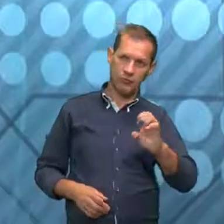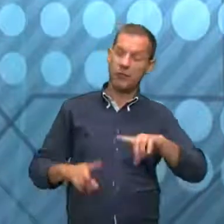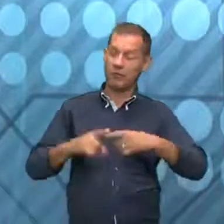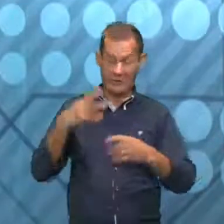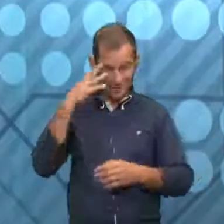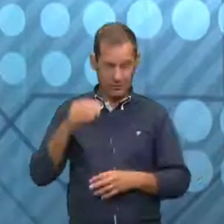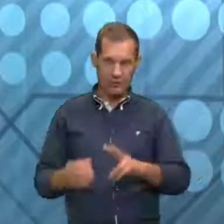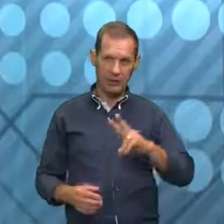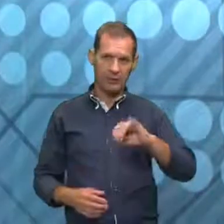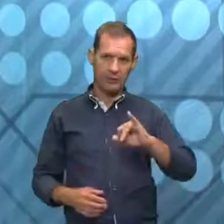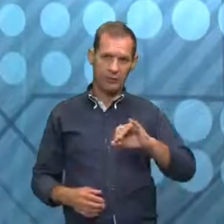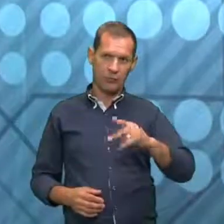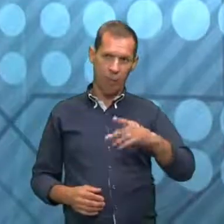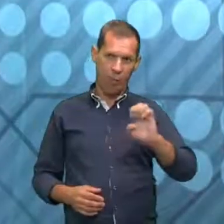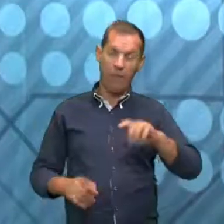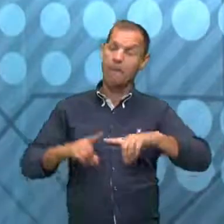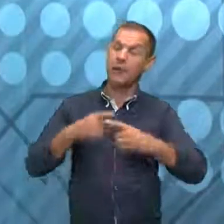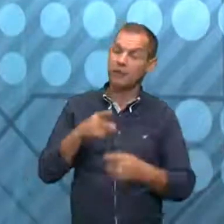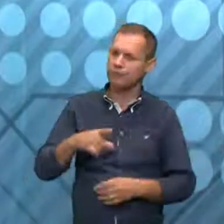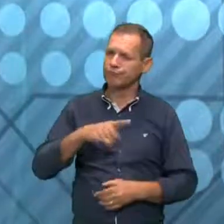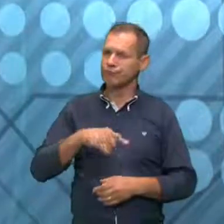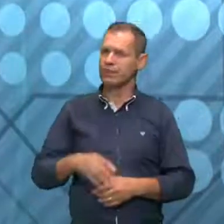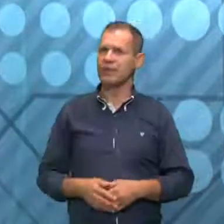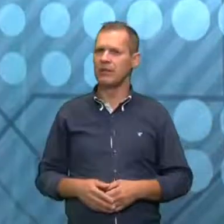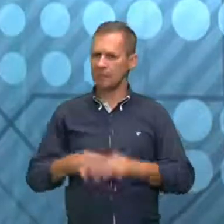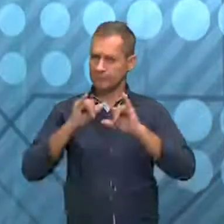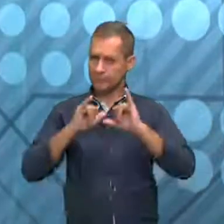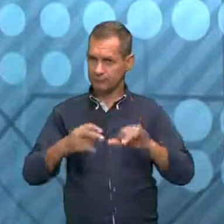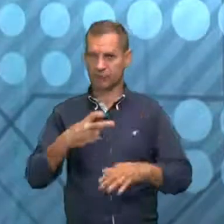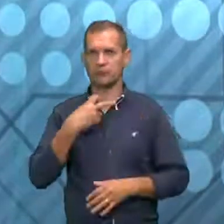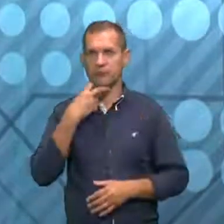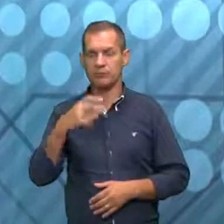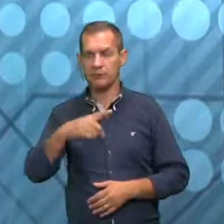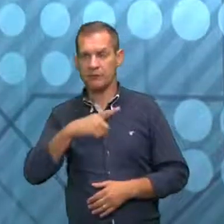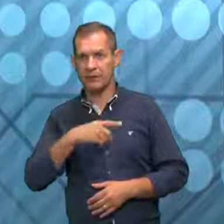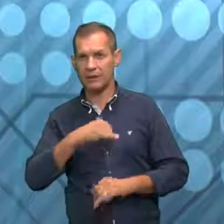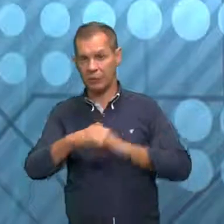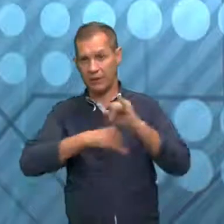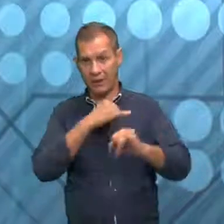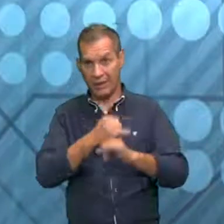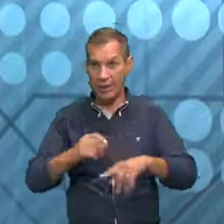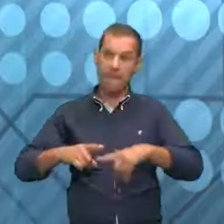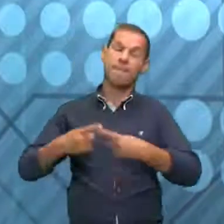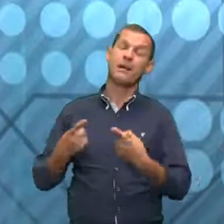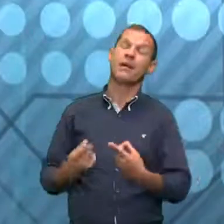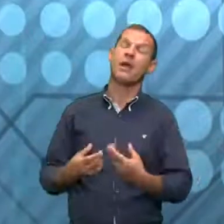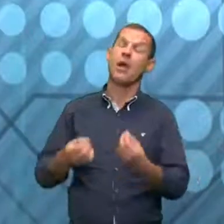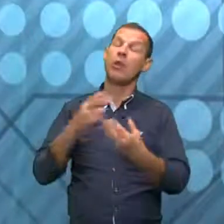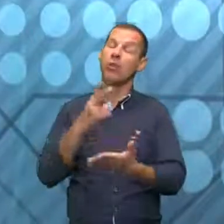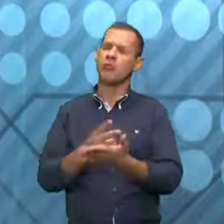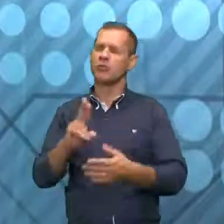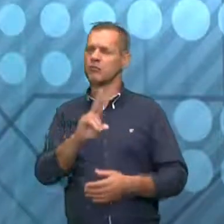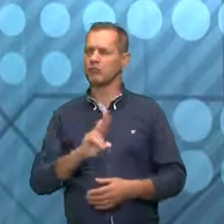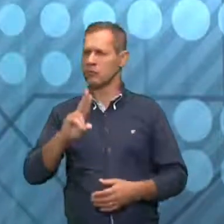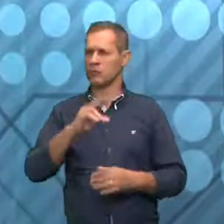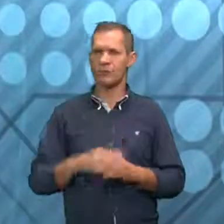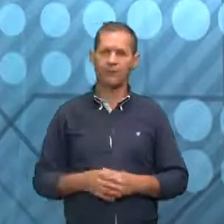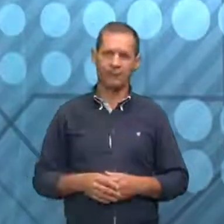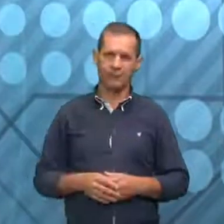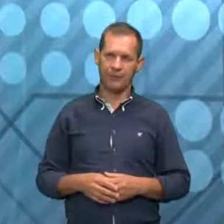você sabe, é Voice over IP, que você transmite a voz através da internet. Então, é como se ele